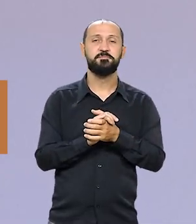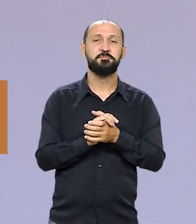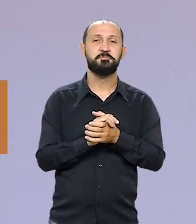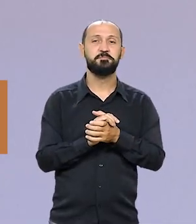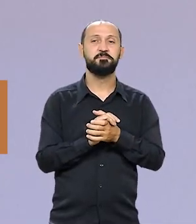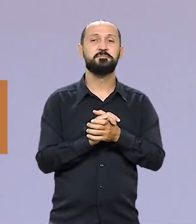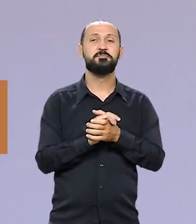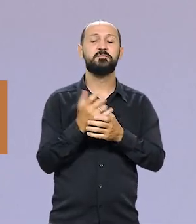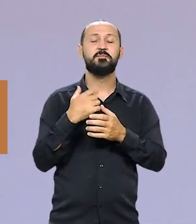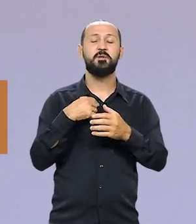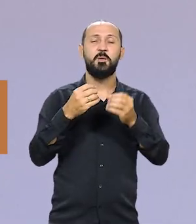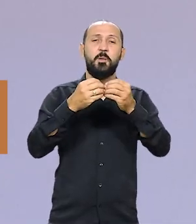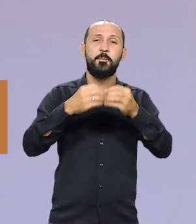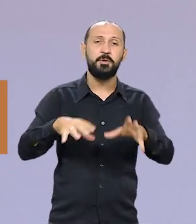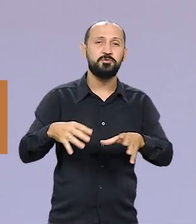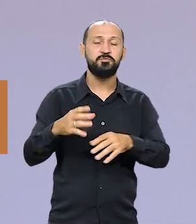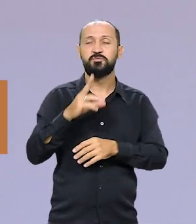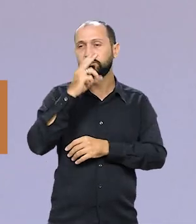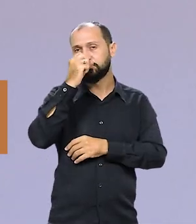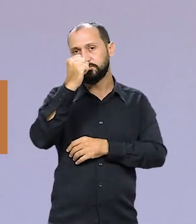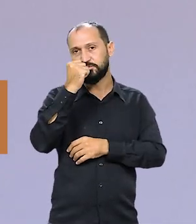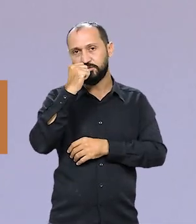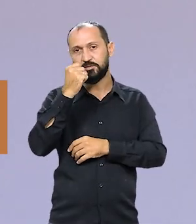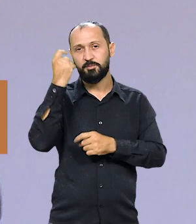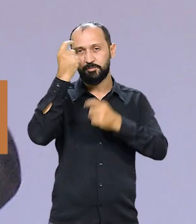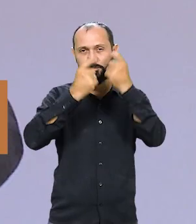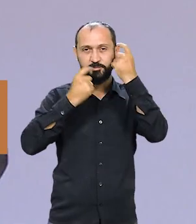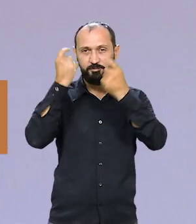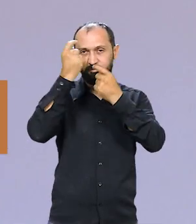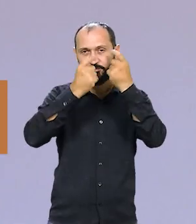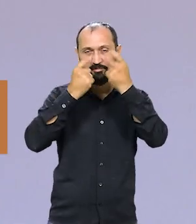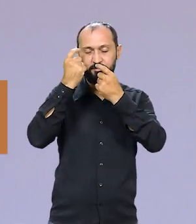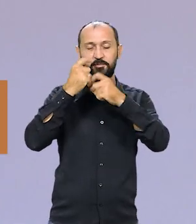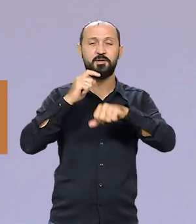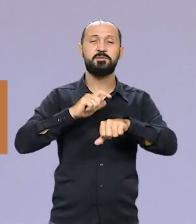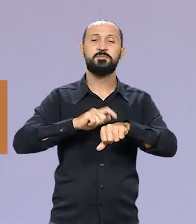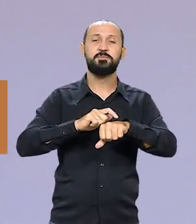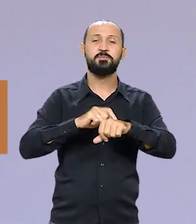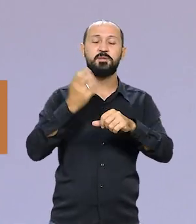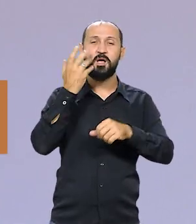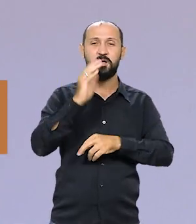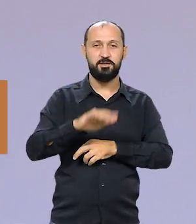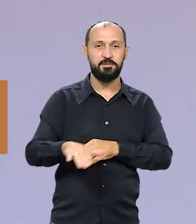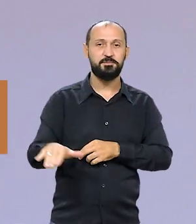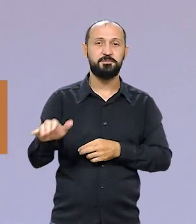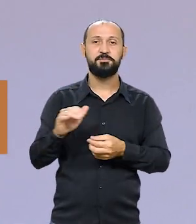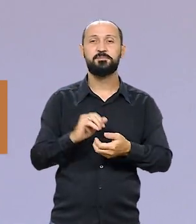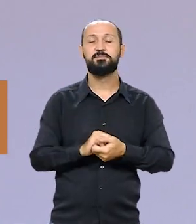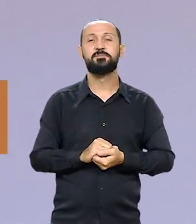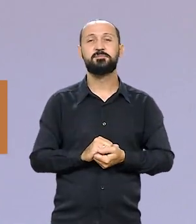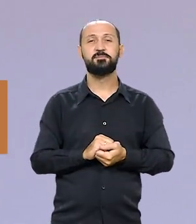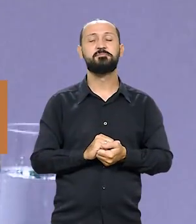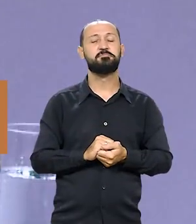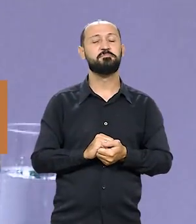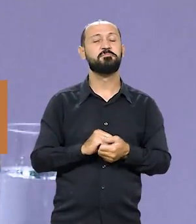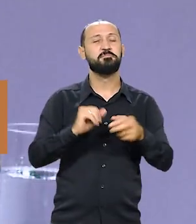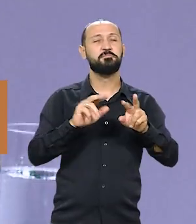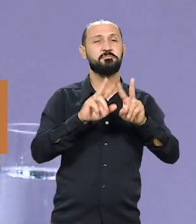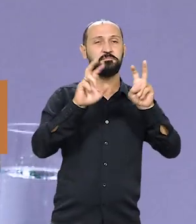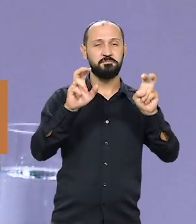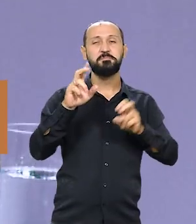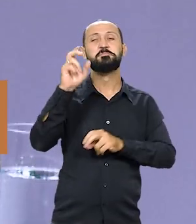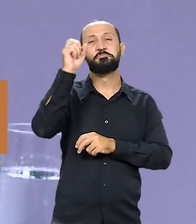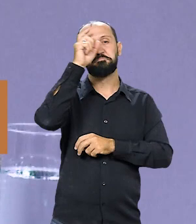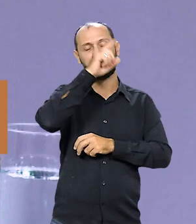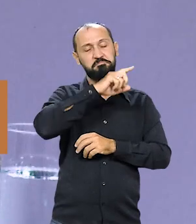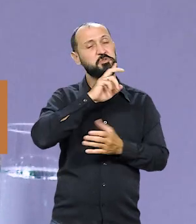que é um dano muito grande, é muito preocupante esse tipo de situação na infância. Nossa, um tema